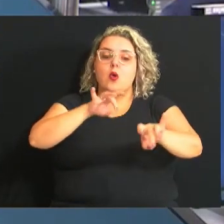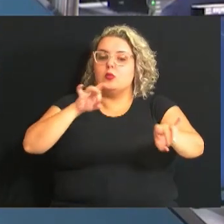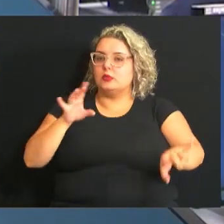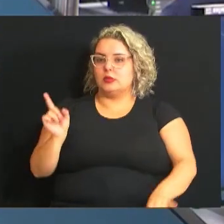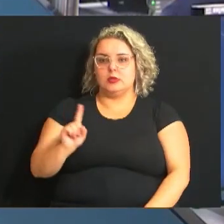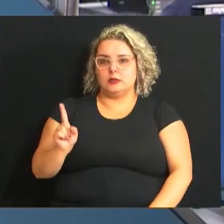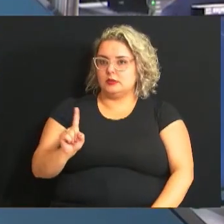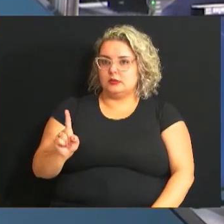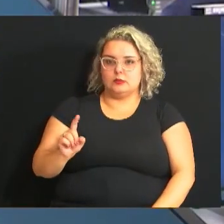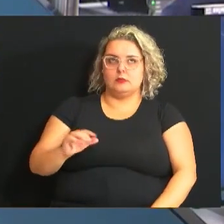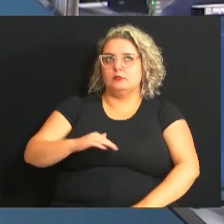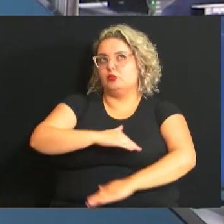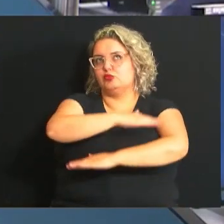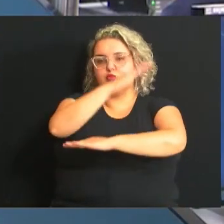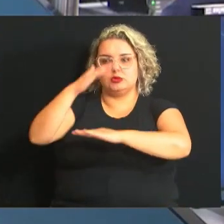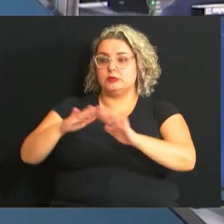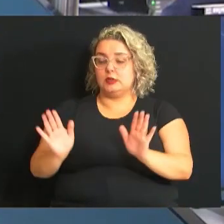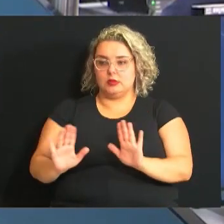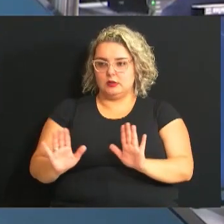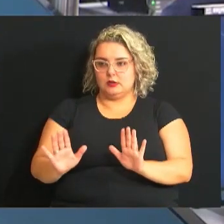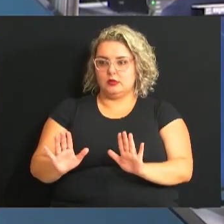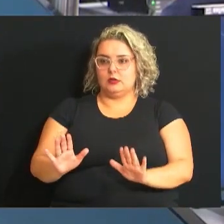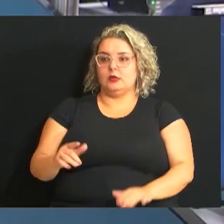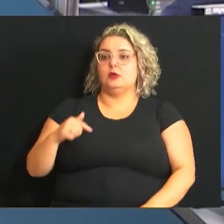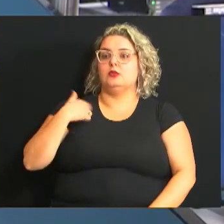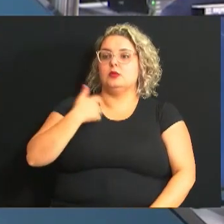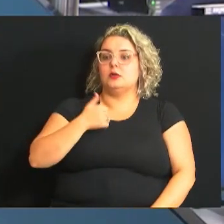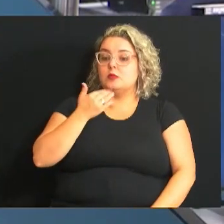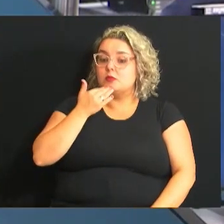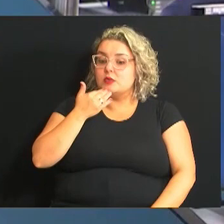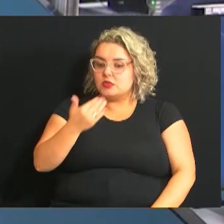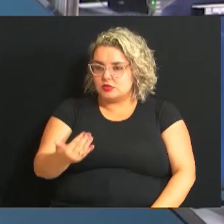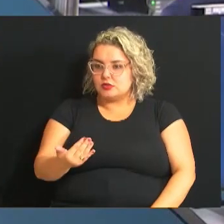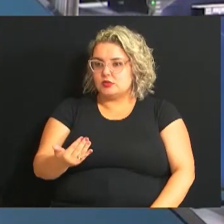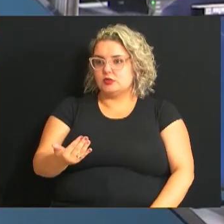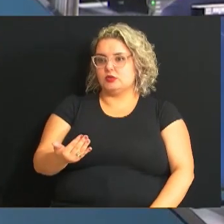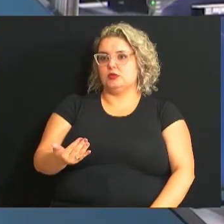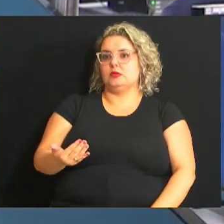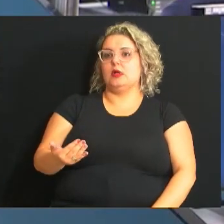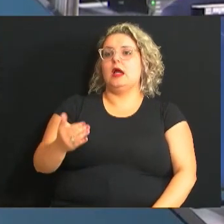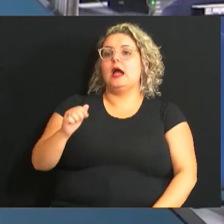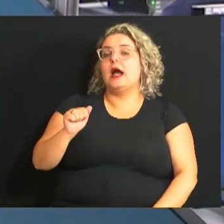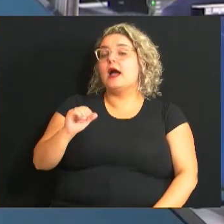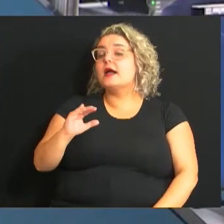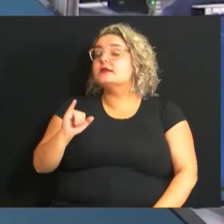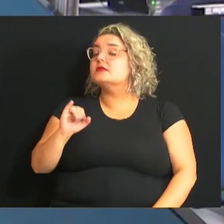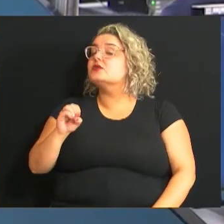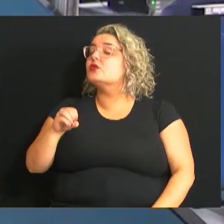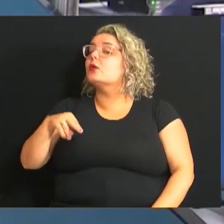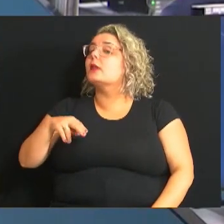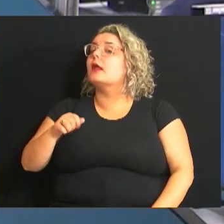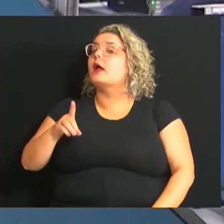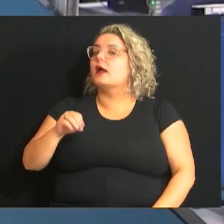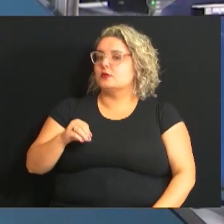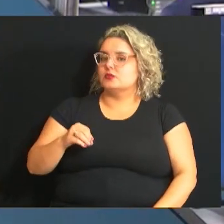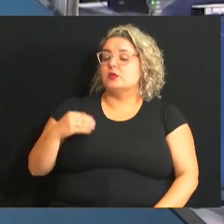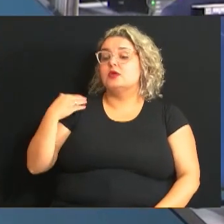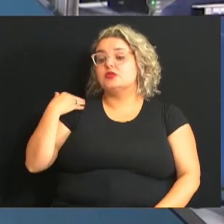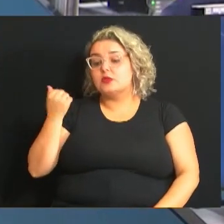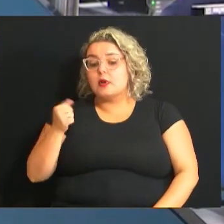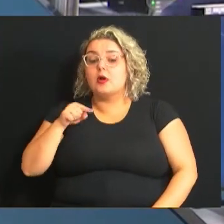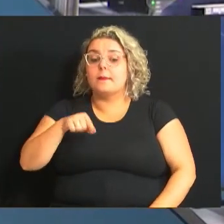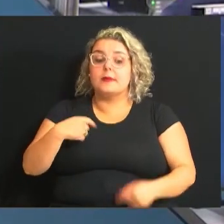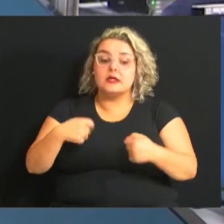todo. Nós temos que ser solicitados, ou melhor dizendo, acionados. A partir do momento que nós somos acionados, a nossa equipe da